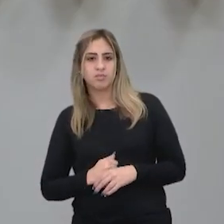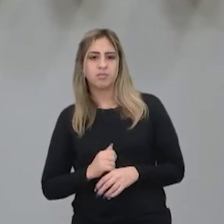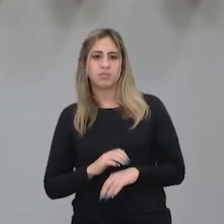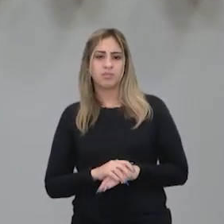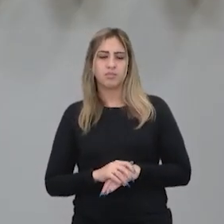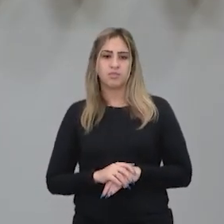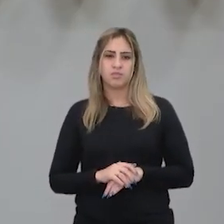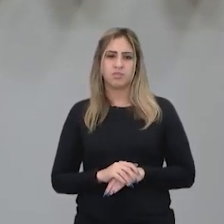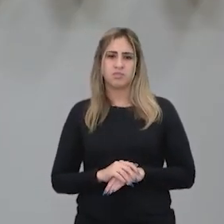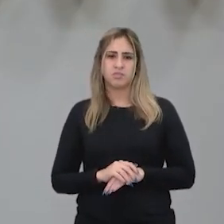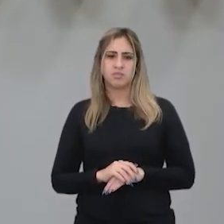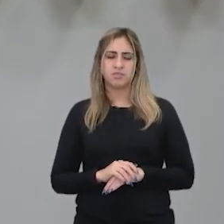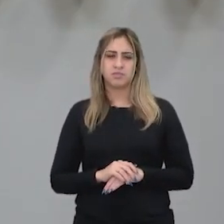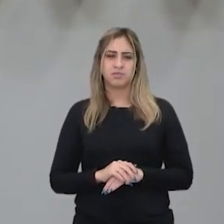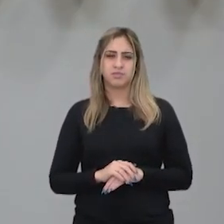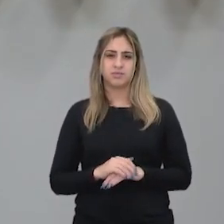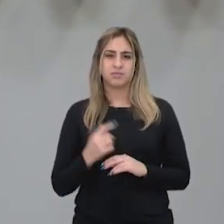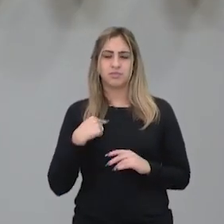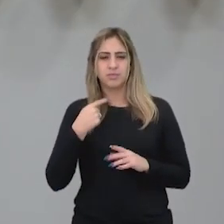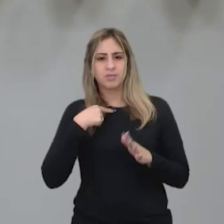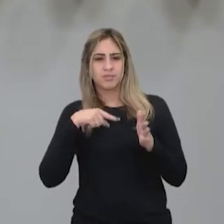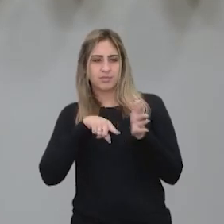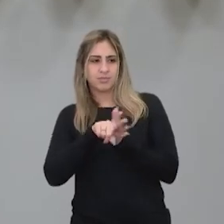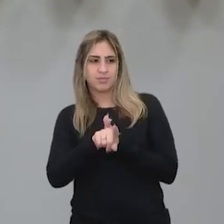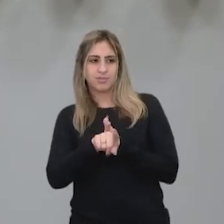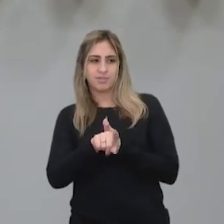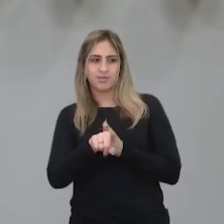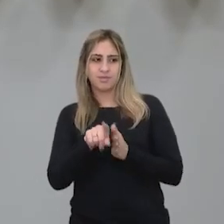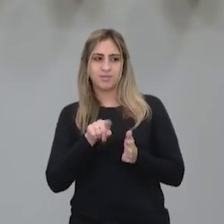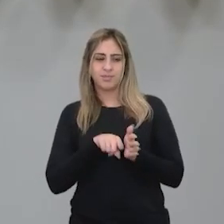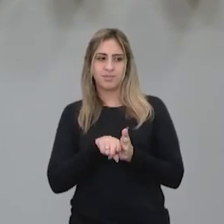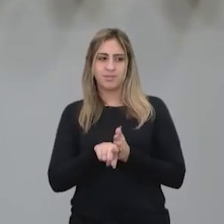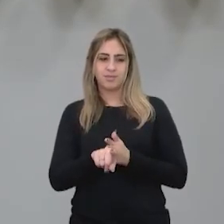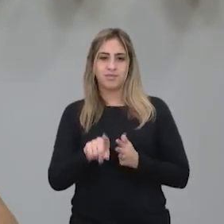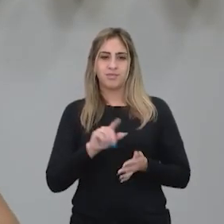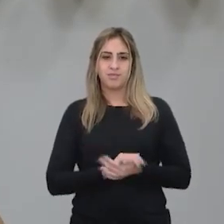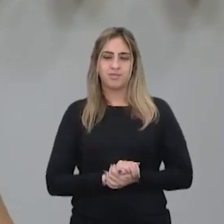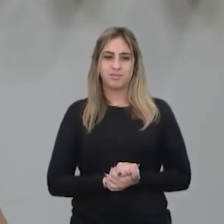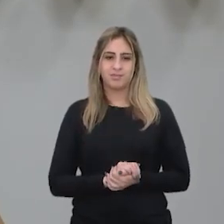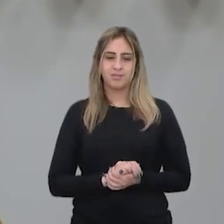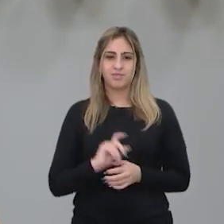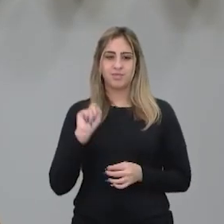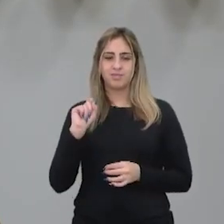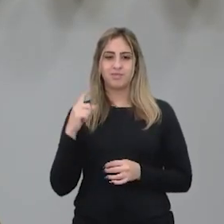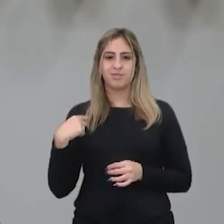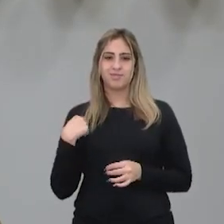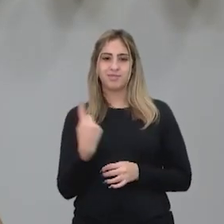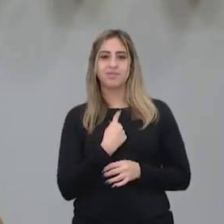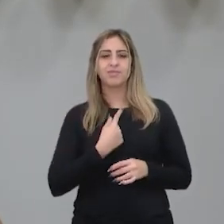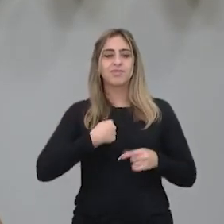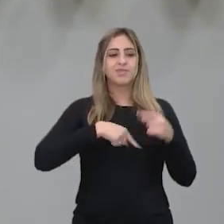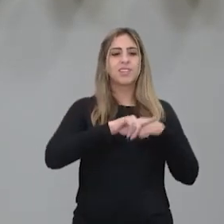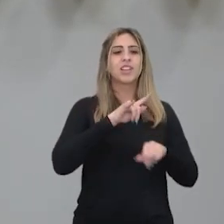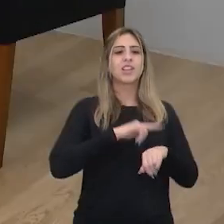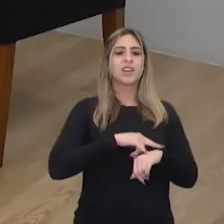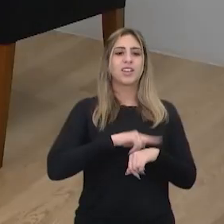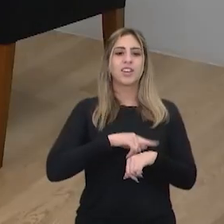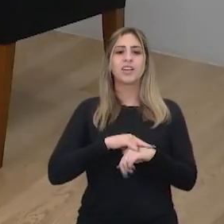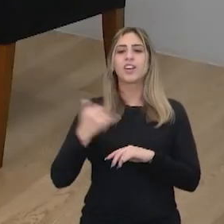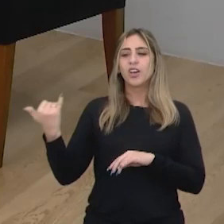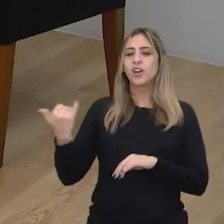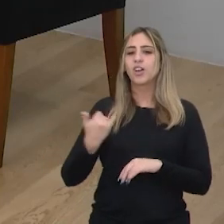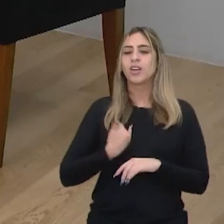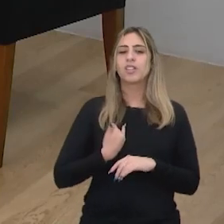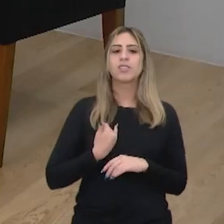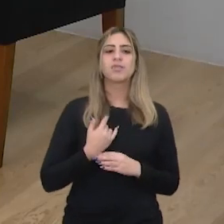até falar sobre isso. Isso era o que eu queria perguntar, né? A gente sai para acampar, fica dias. Como é que a gente faz para ir ao banheiro? Então, o